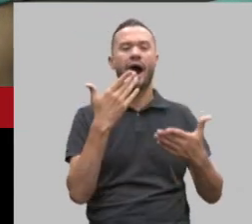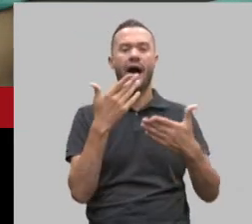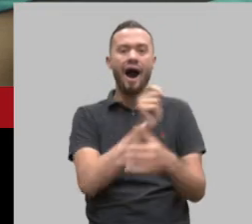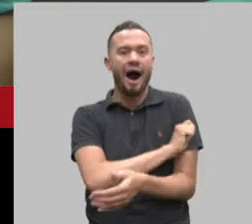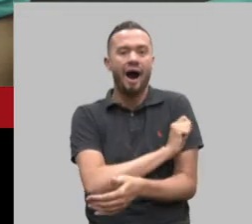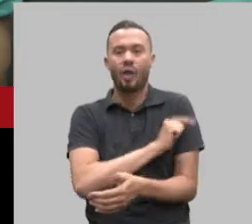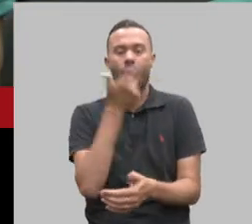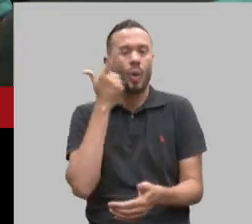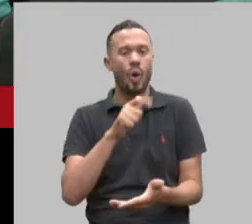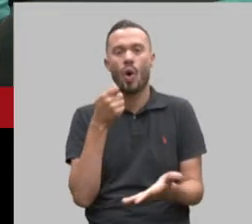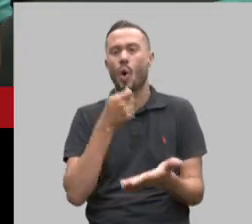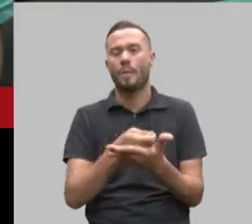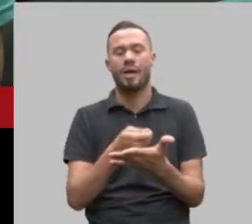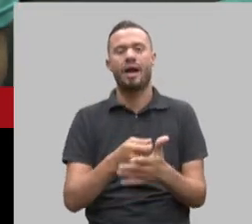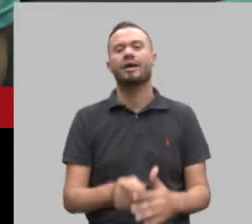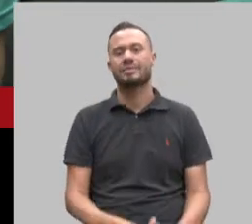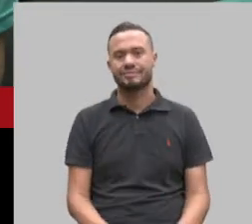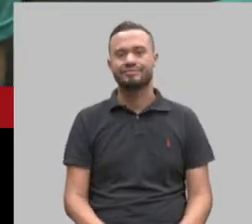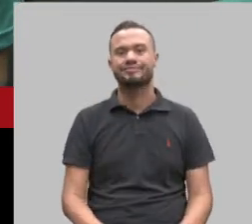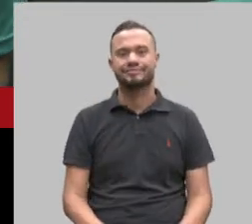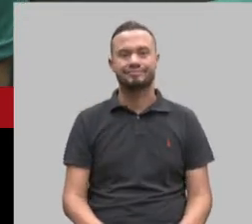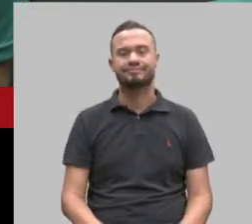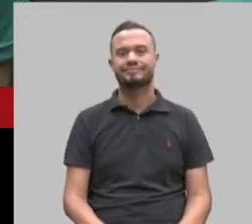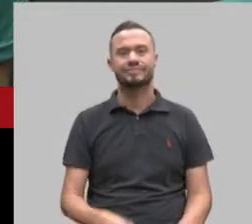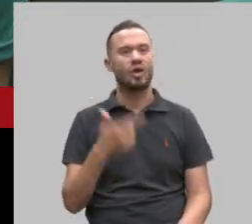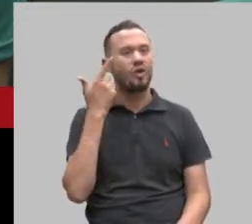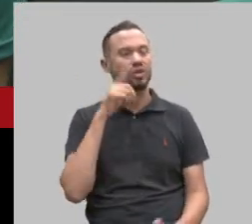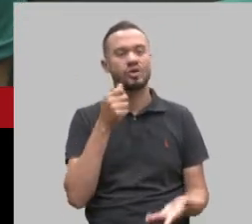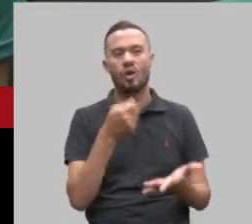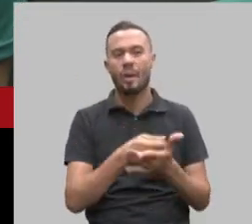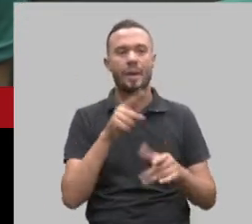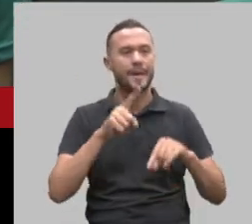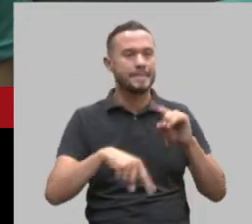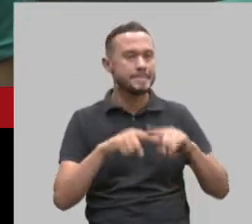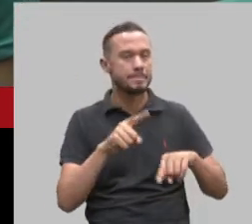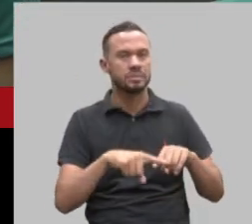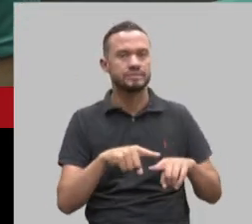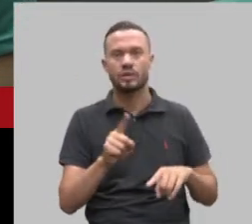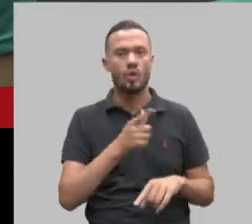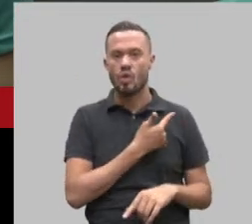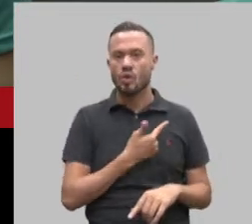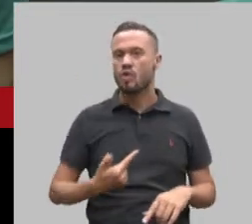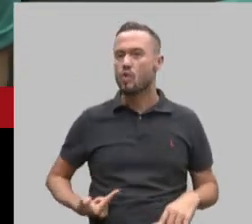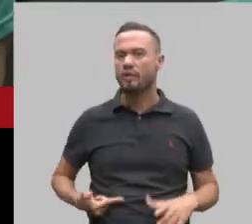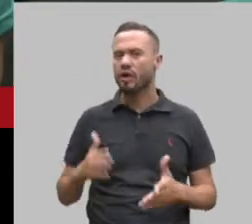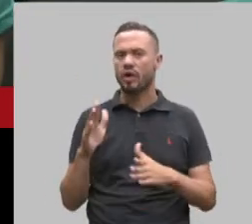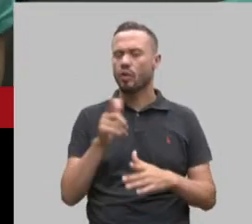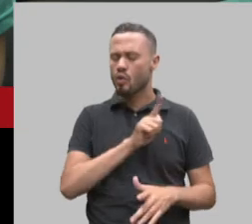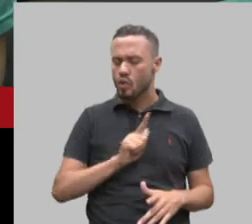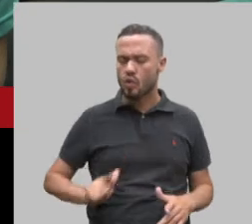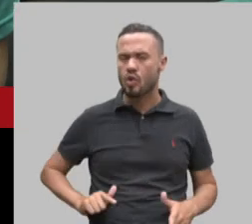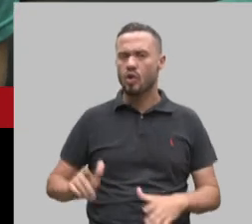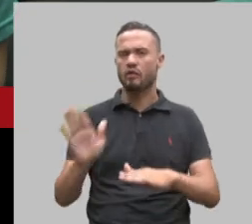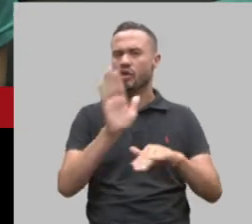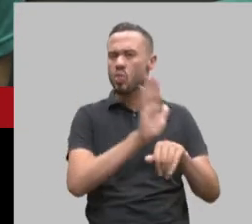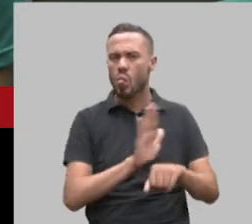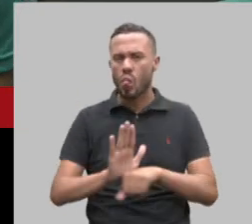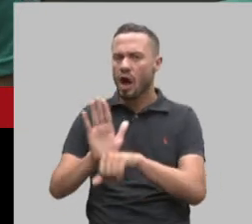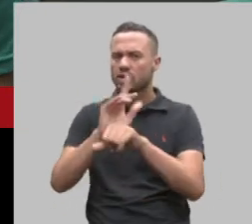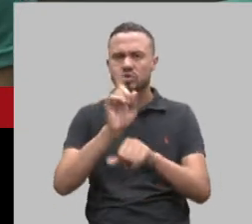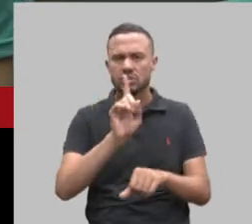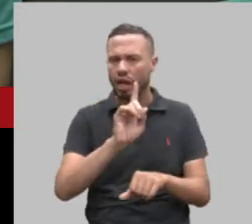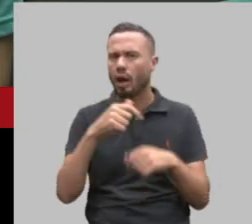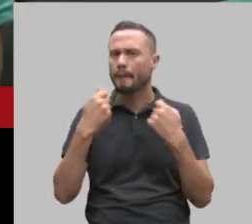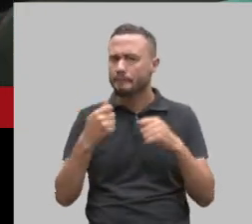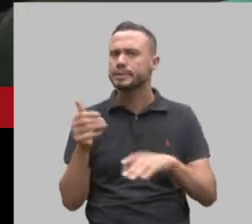comprar para alunas que não tem a condição de comprar os materiais e não o governo não ajuda todos nessa questão e é algo que deveria ser ajudado